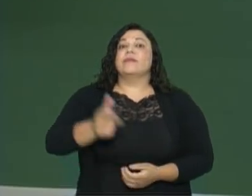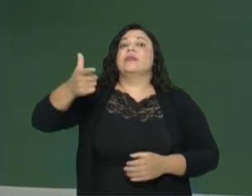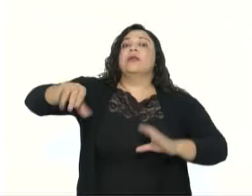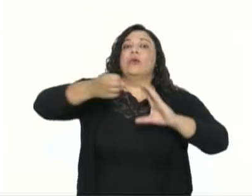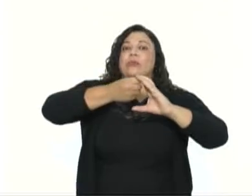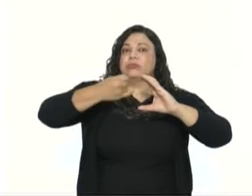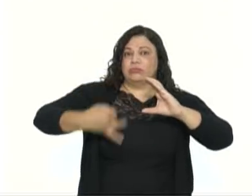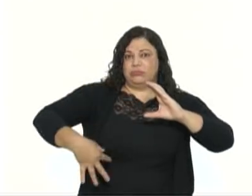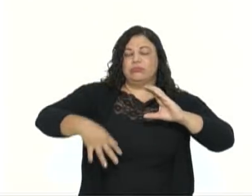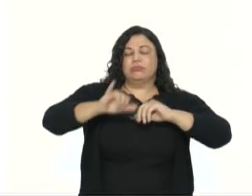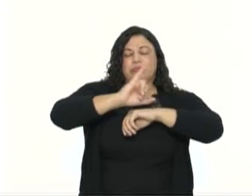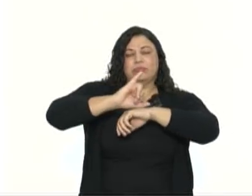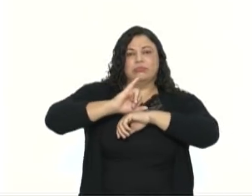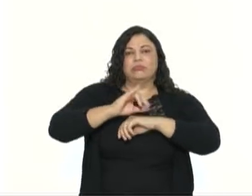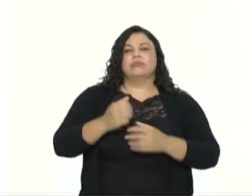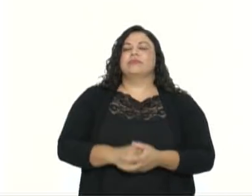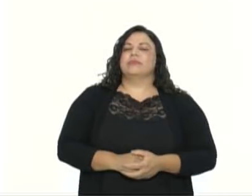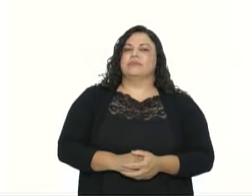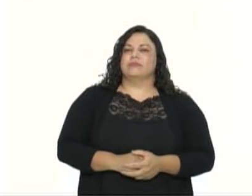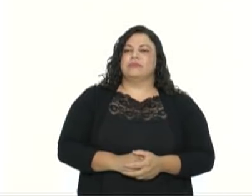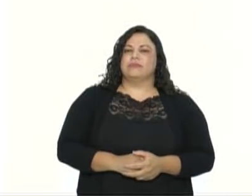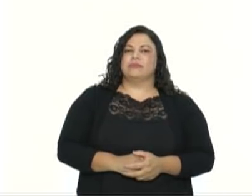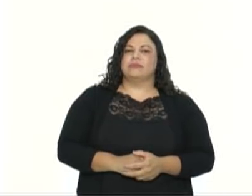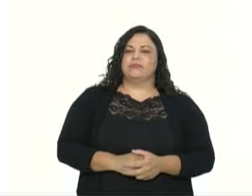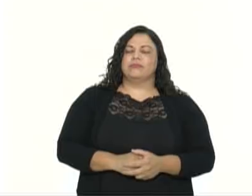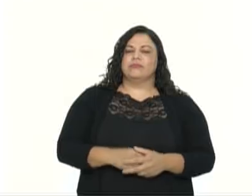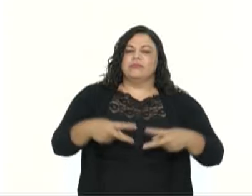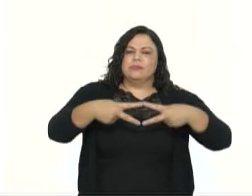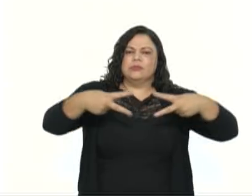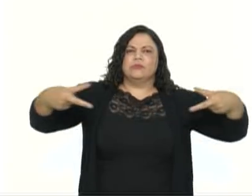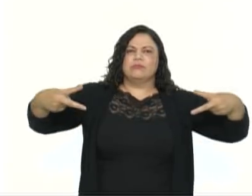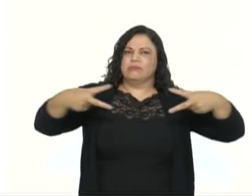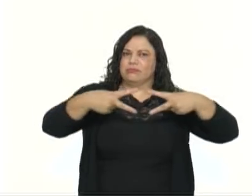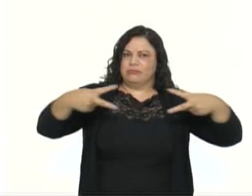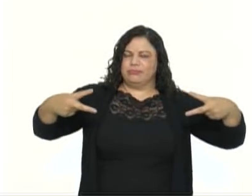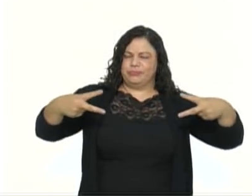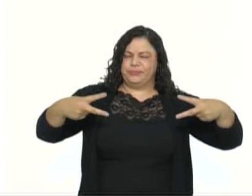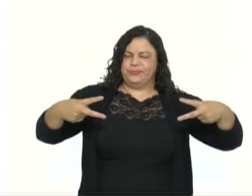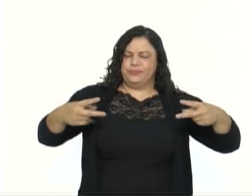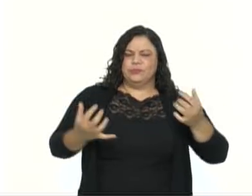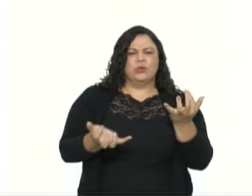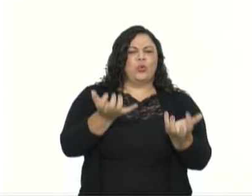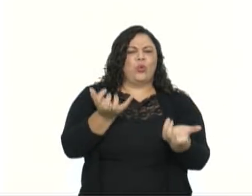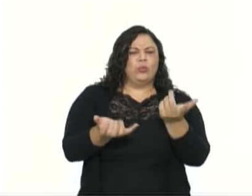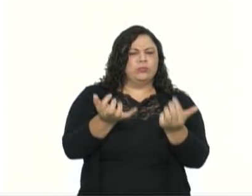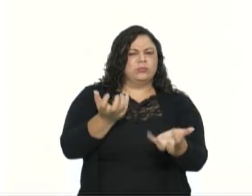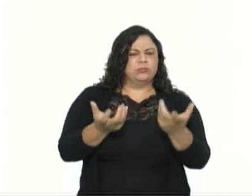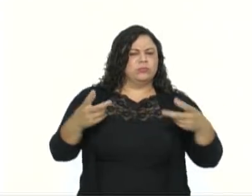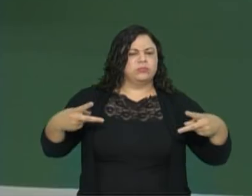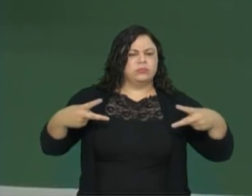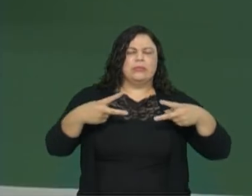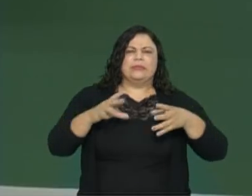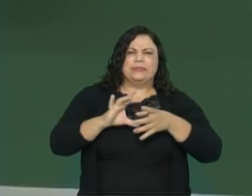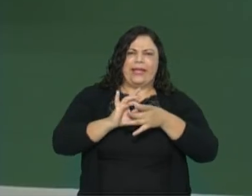deles. Bons condutores térmicos. Vai fazer uma macarronada, bem gostosa. Lembra no dia que você fizer, separar uma